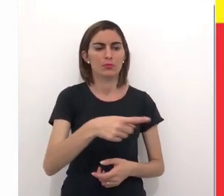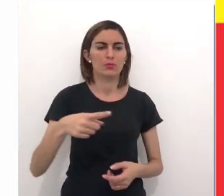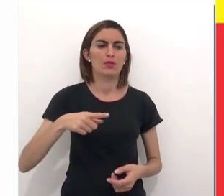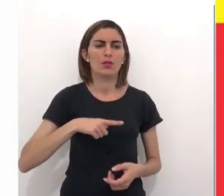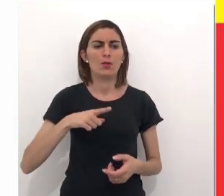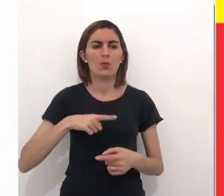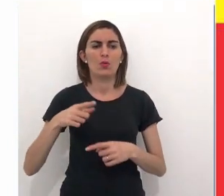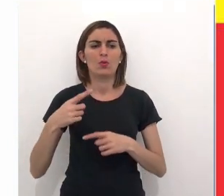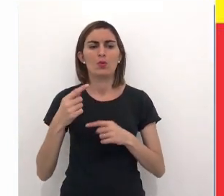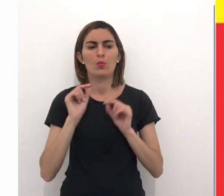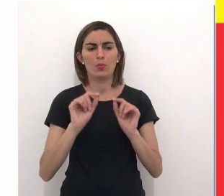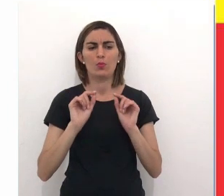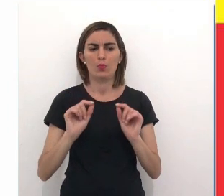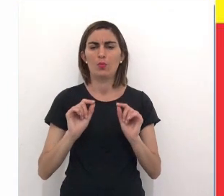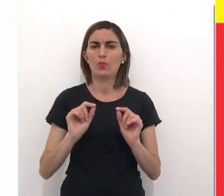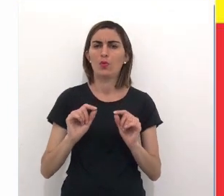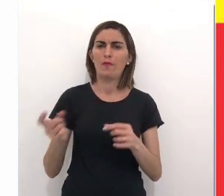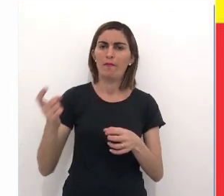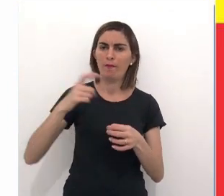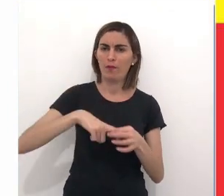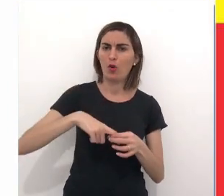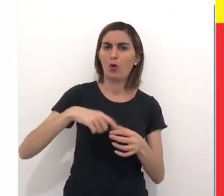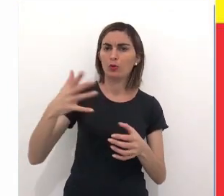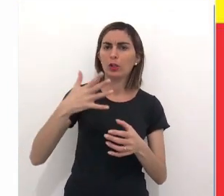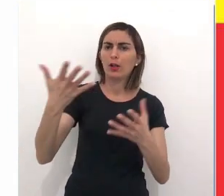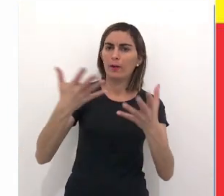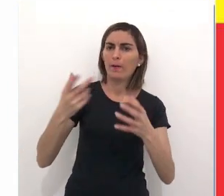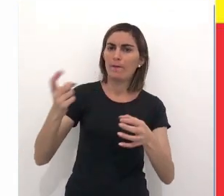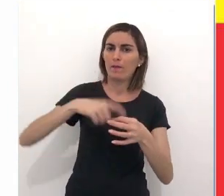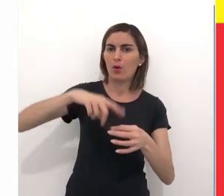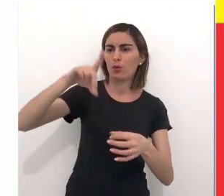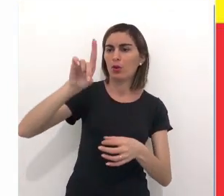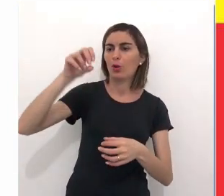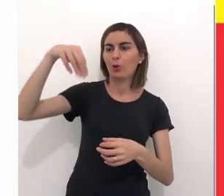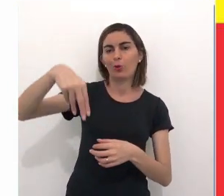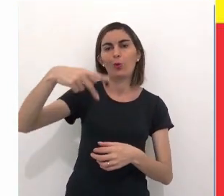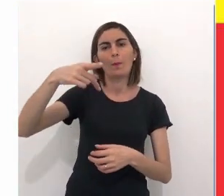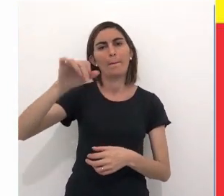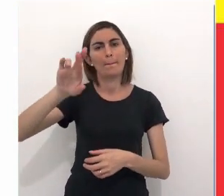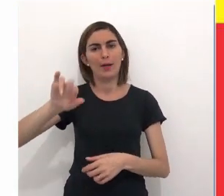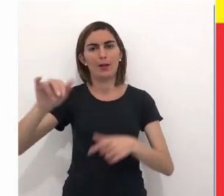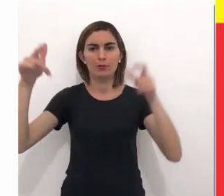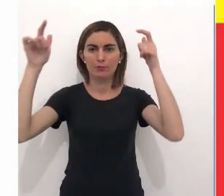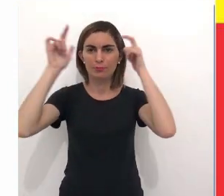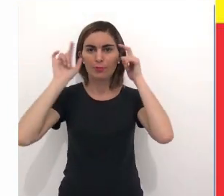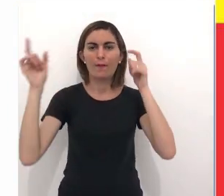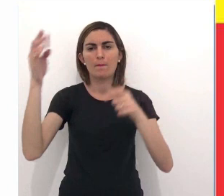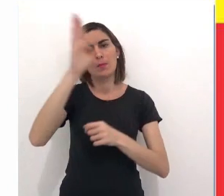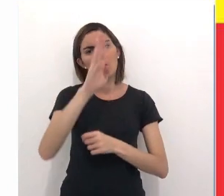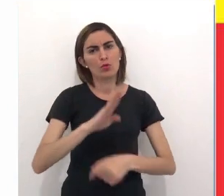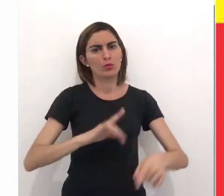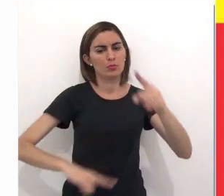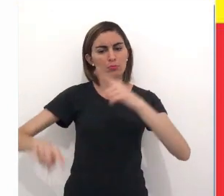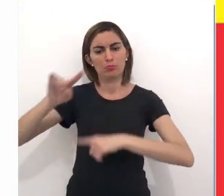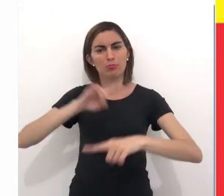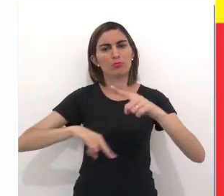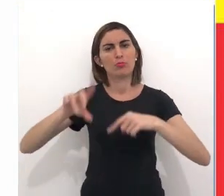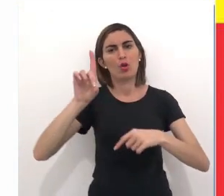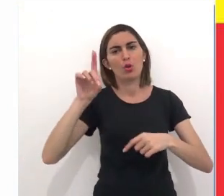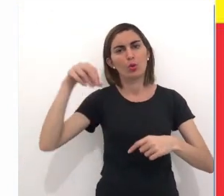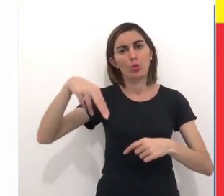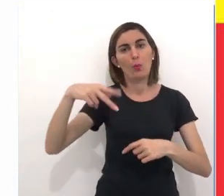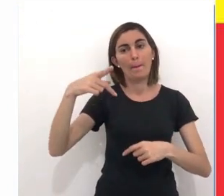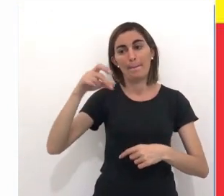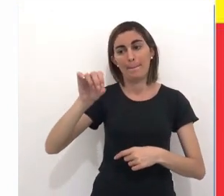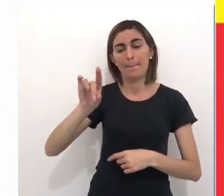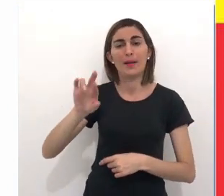cabanos que propugnavam a volta de Dom Pedro à condução do Brasil,